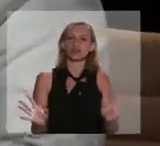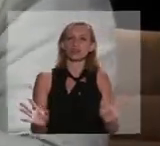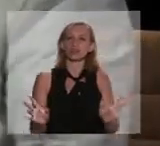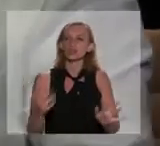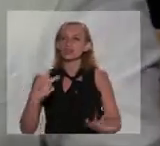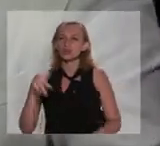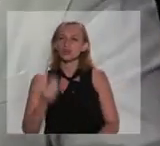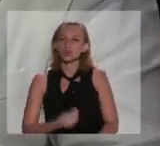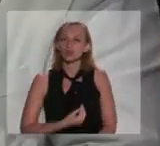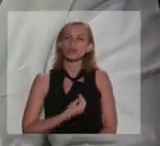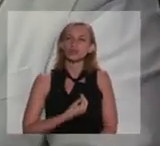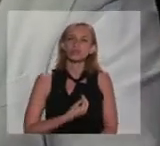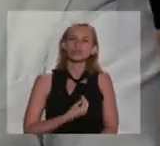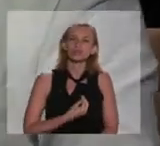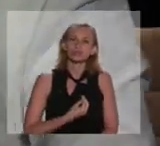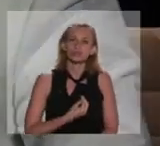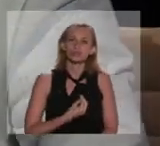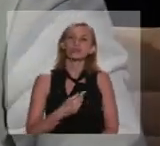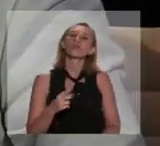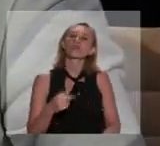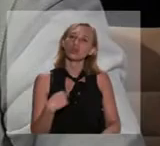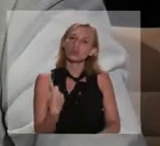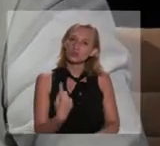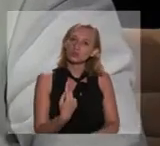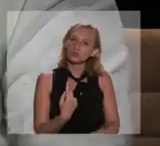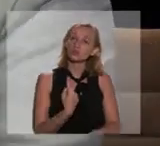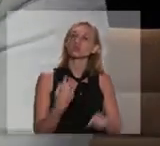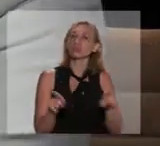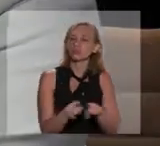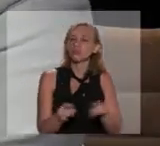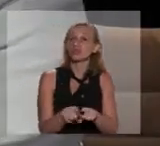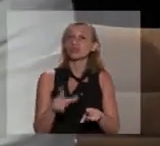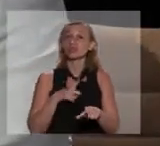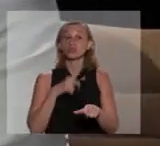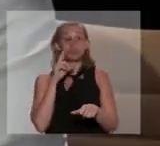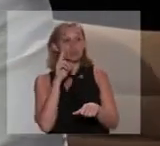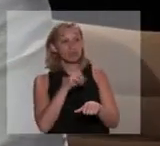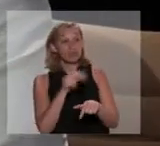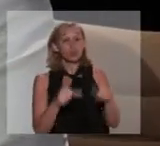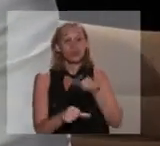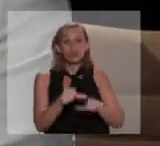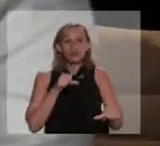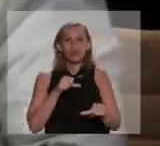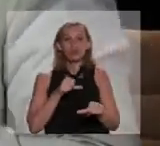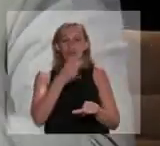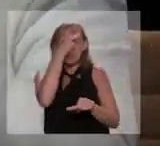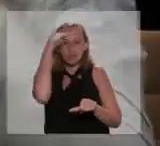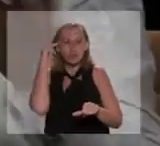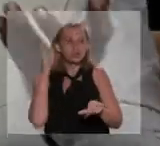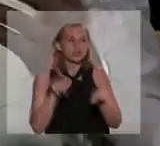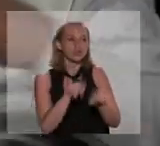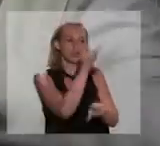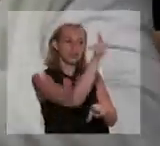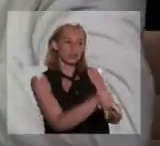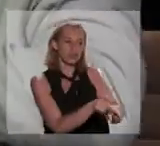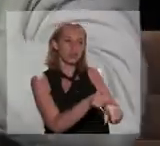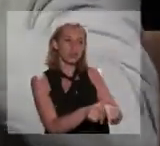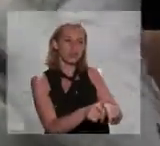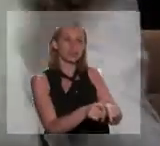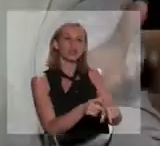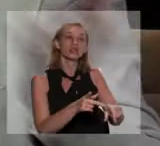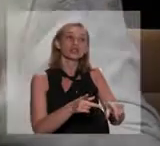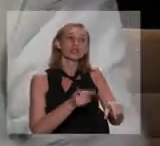possam falar abertamente das suas subjetividades, a gente também tem o contrário, né? É um espaço também onde as